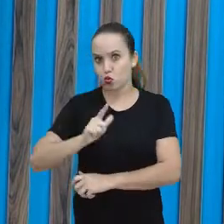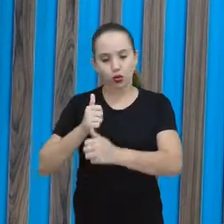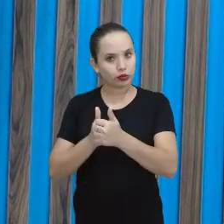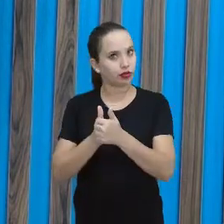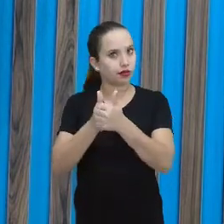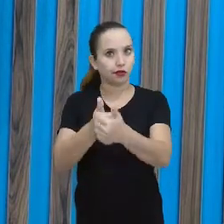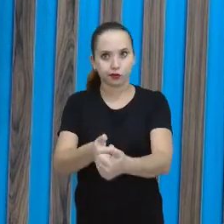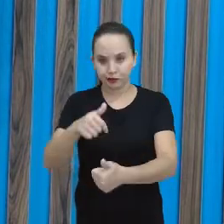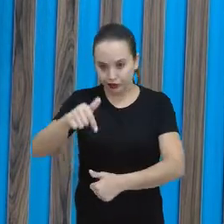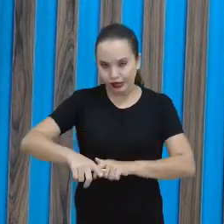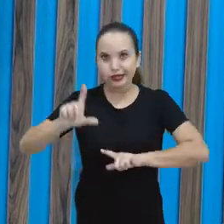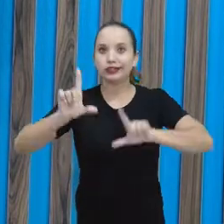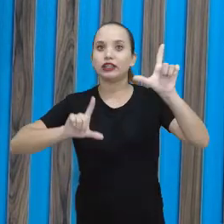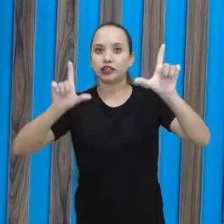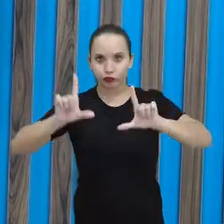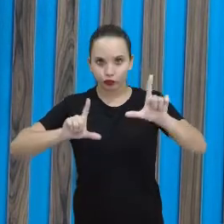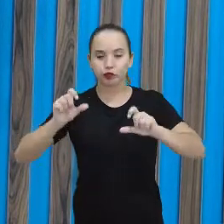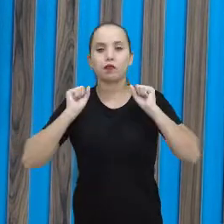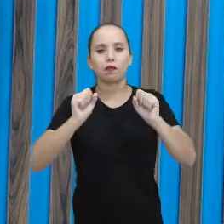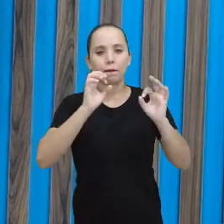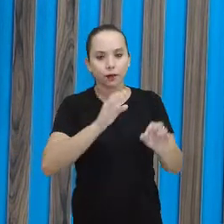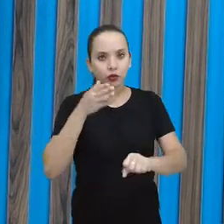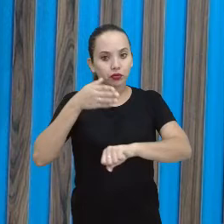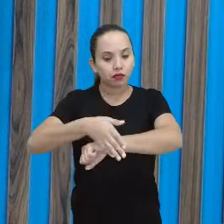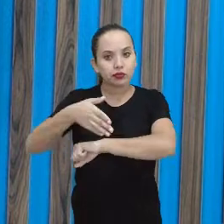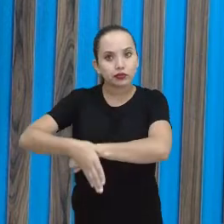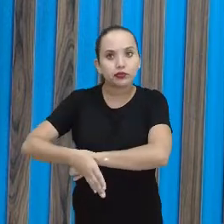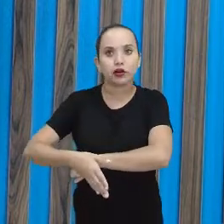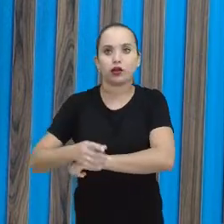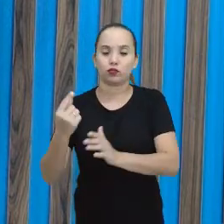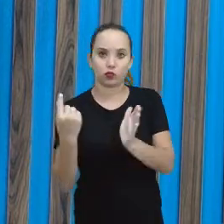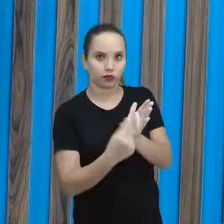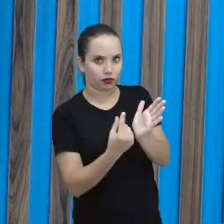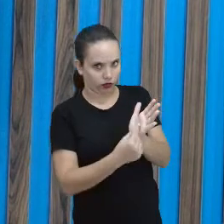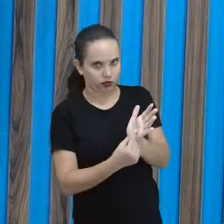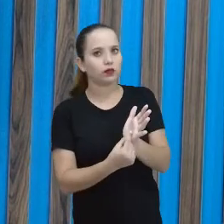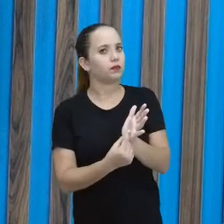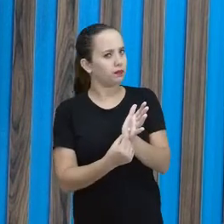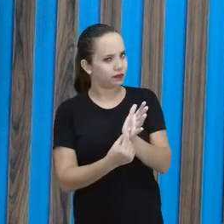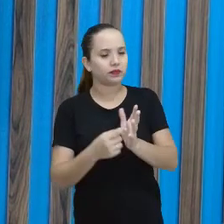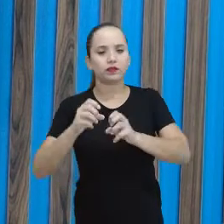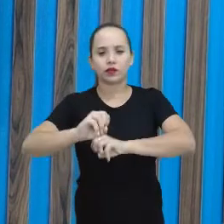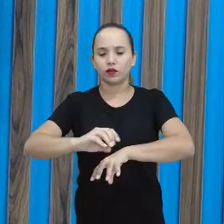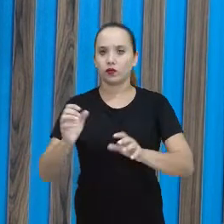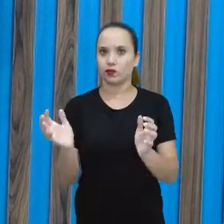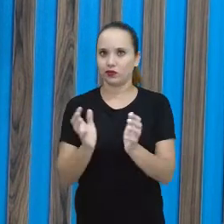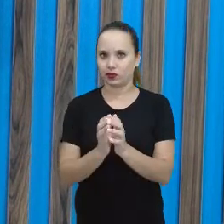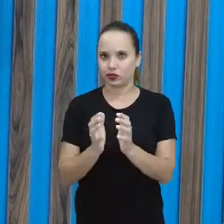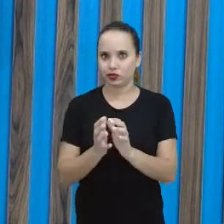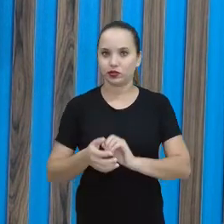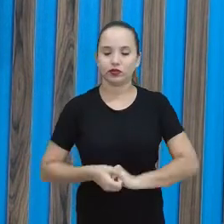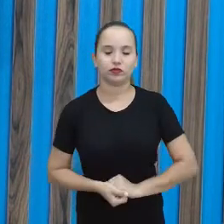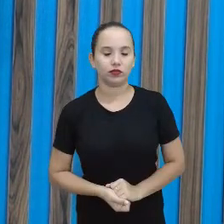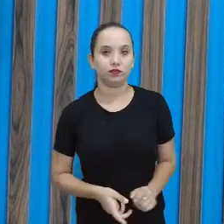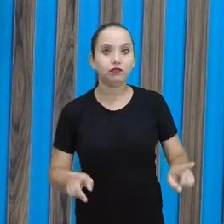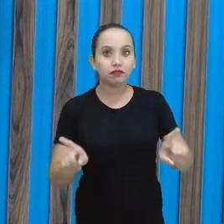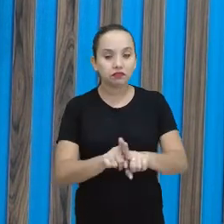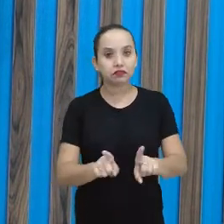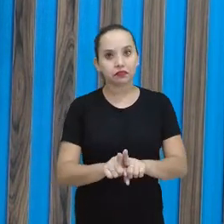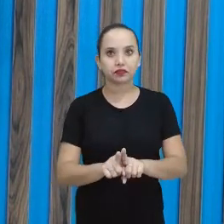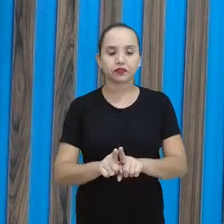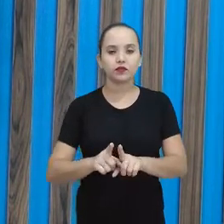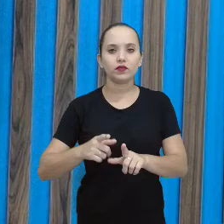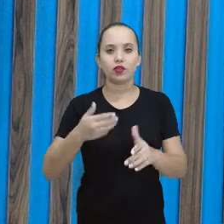aulas na TV, vocês podem acessar o aplicativo, né, do Educar Recife e também as aulas que